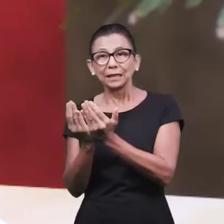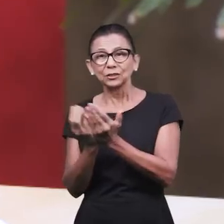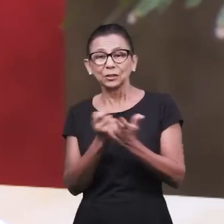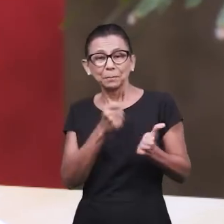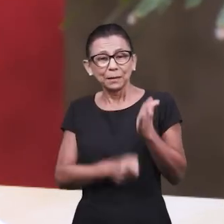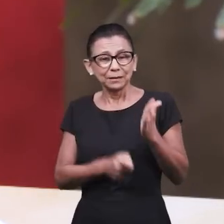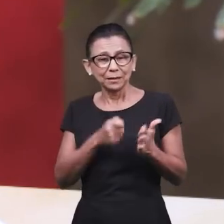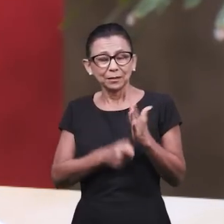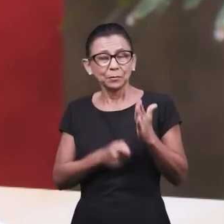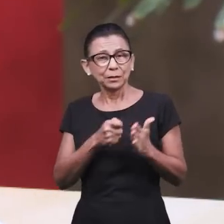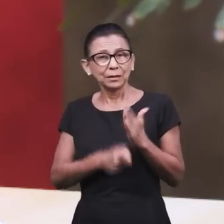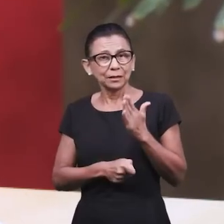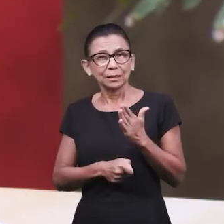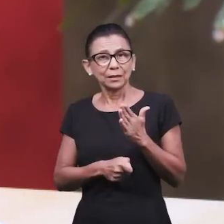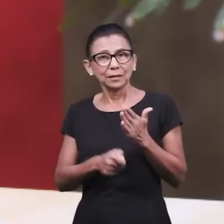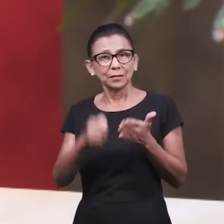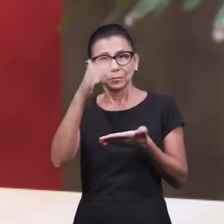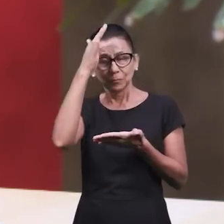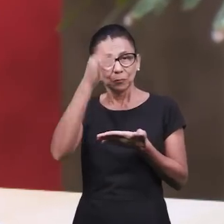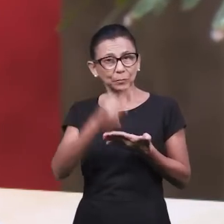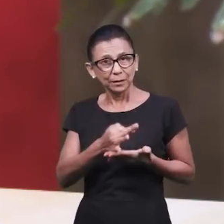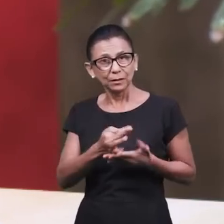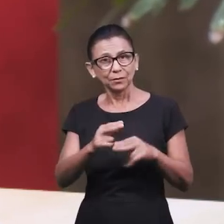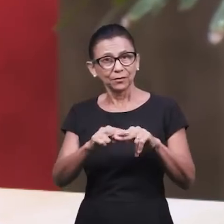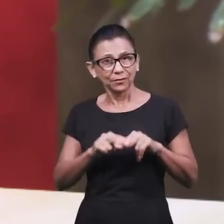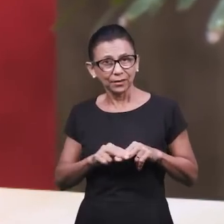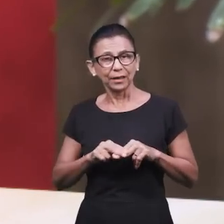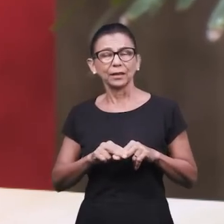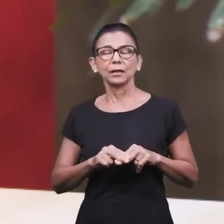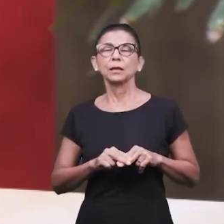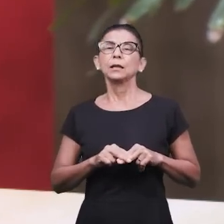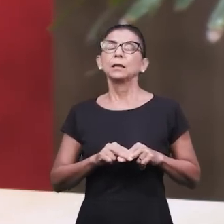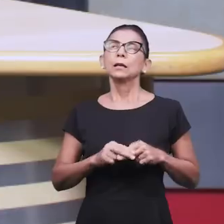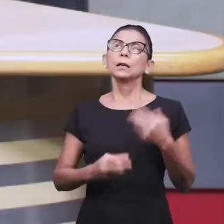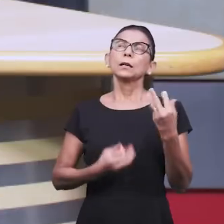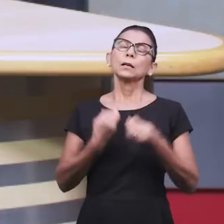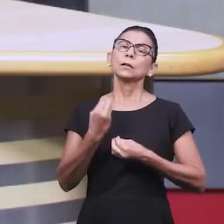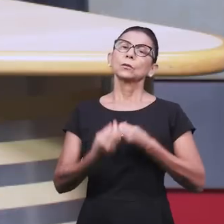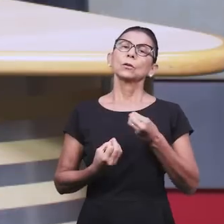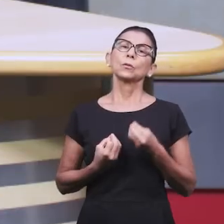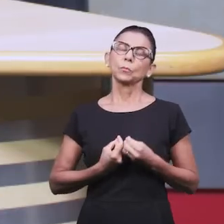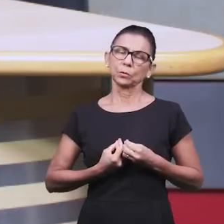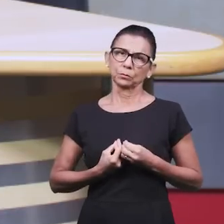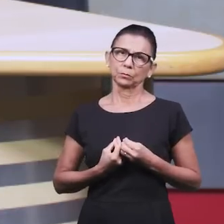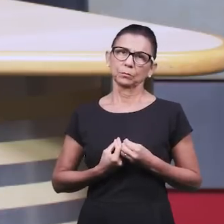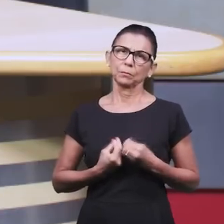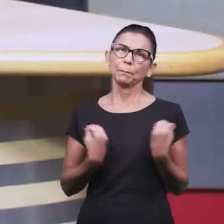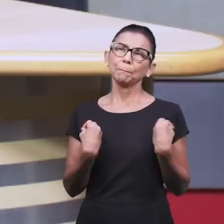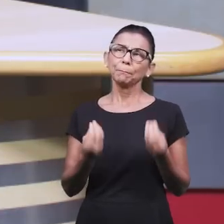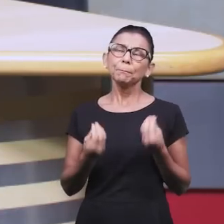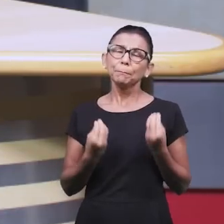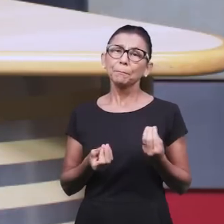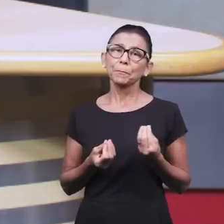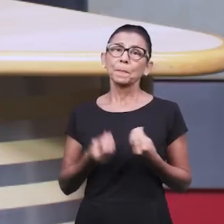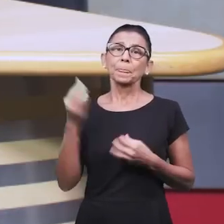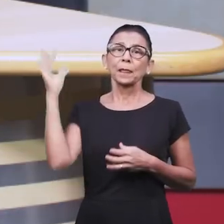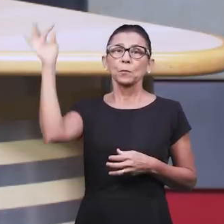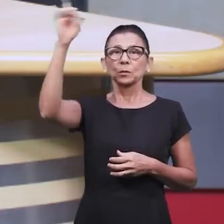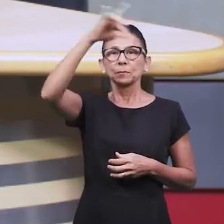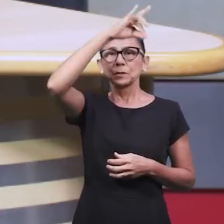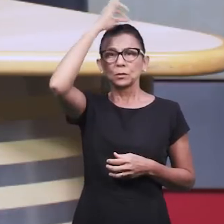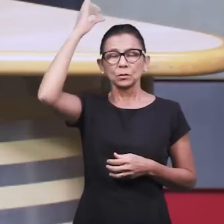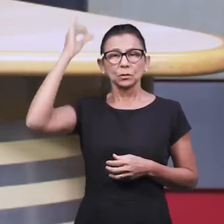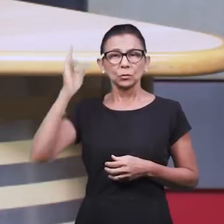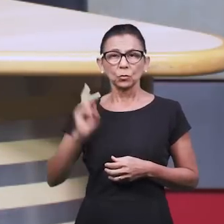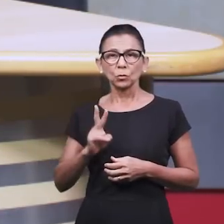fé. De que forma eles iam batalhar por essa fé? Eles tinham que batalhar para que o Espírito Santo continuasse operando na